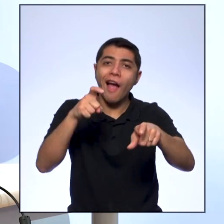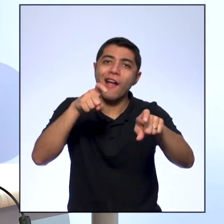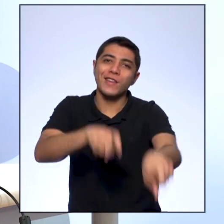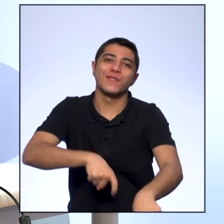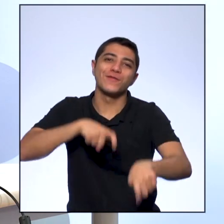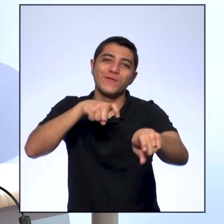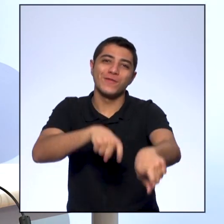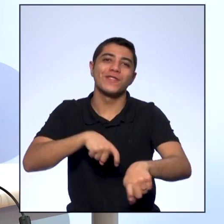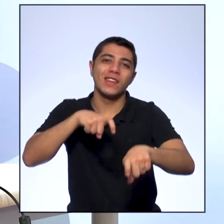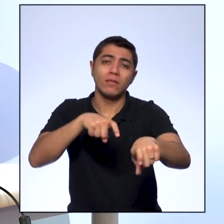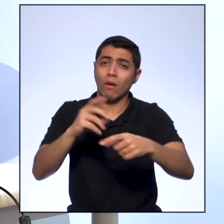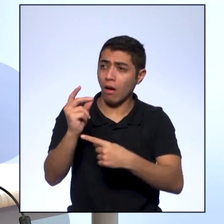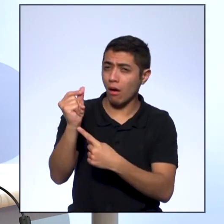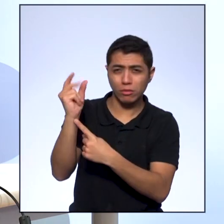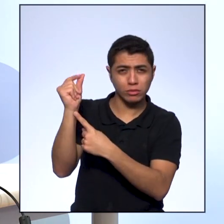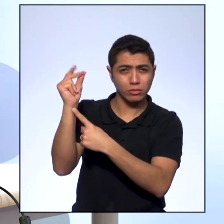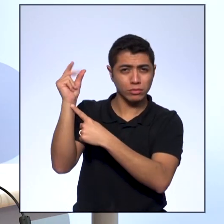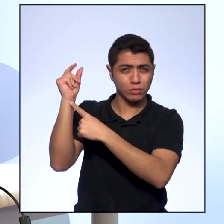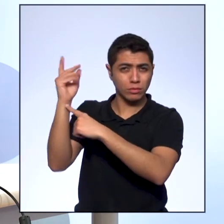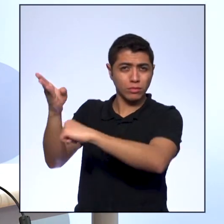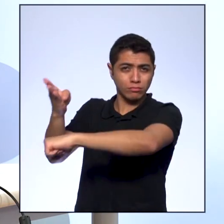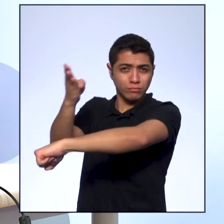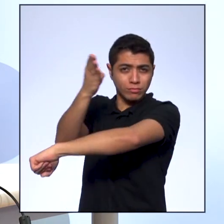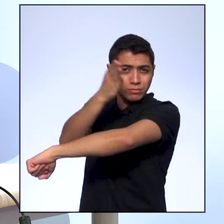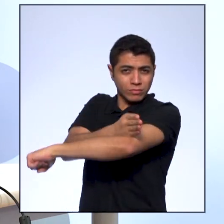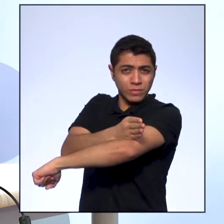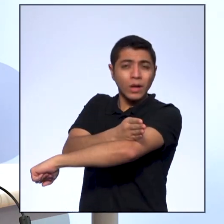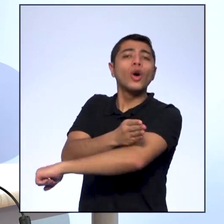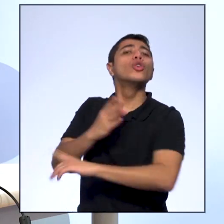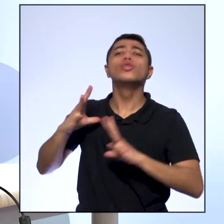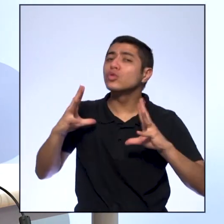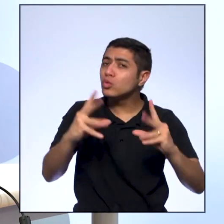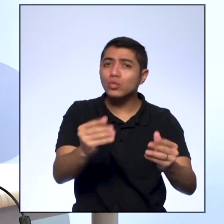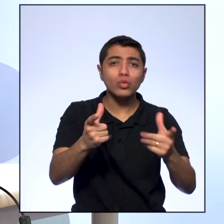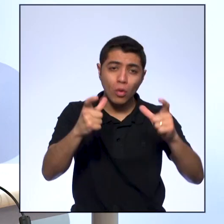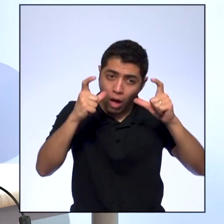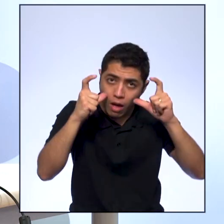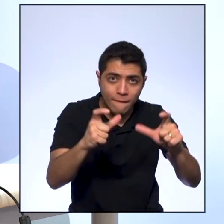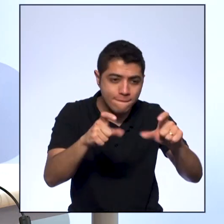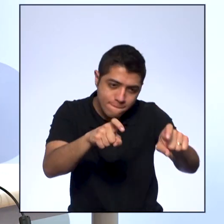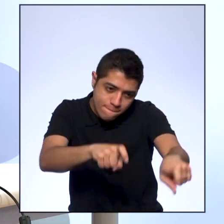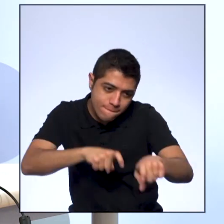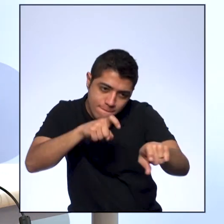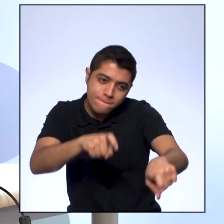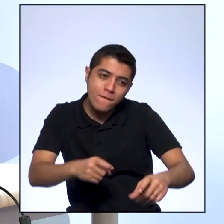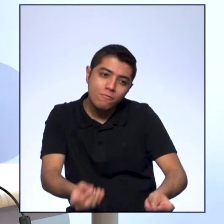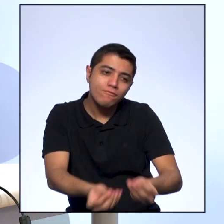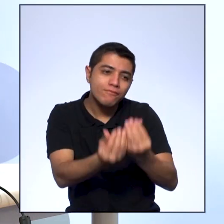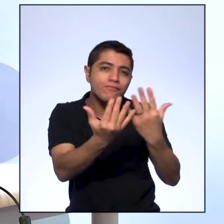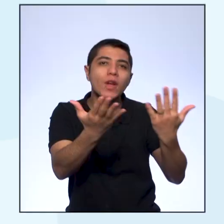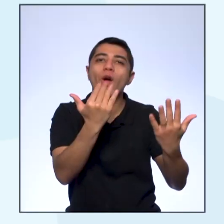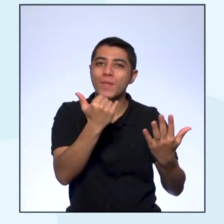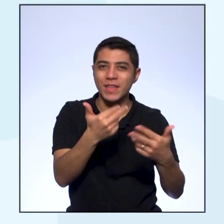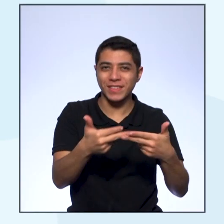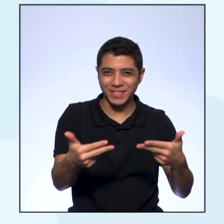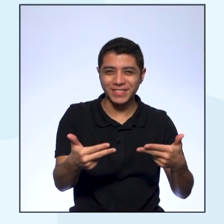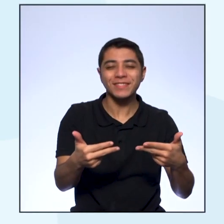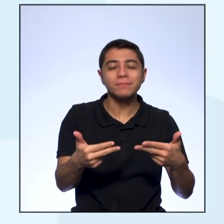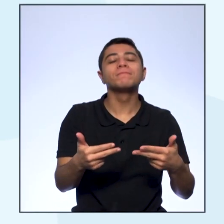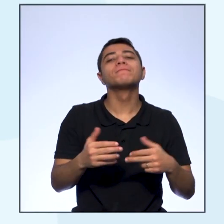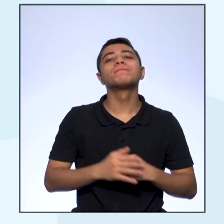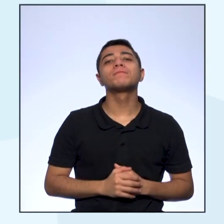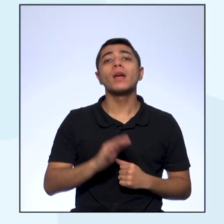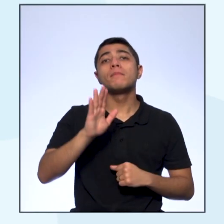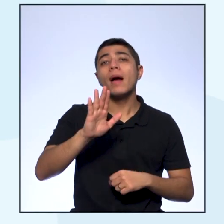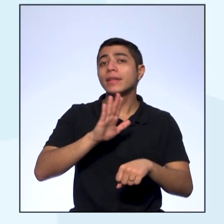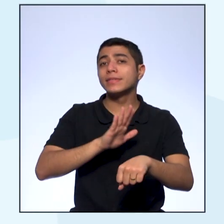antigo como um todo. No Egito não seria diferente. Mas, quando vem o novo império, aí vamos voltar lá de novo para a nossa